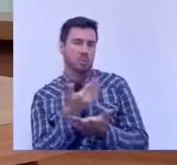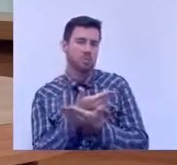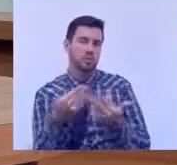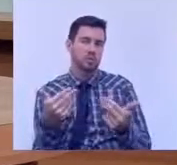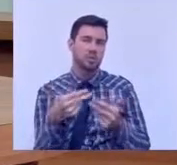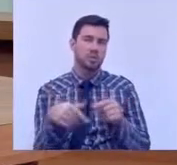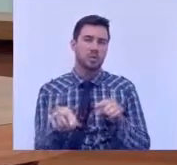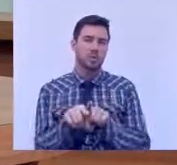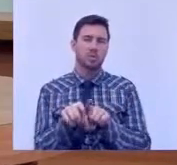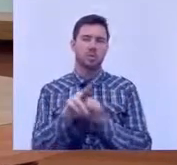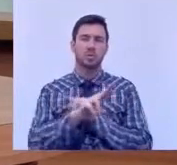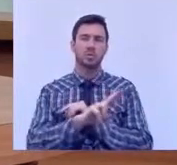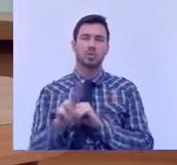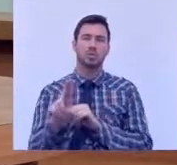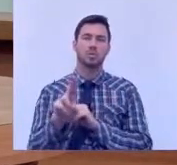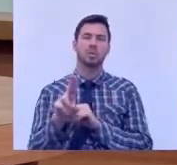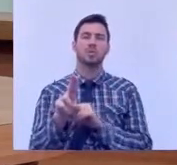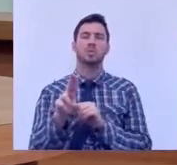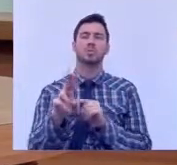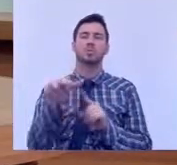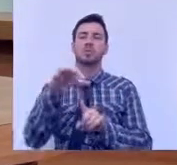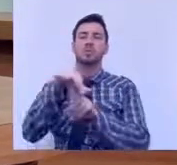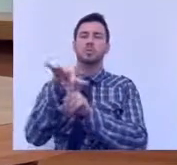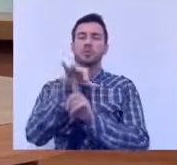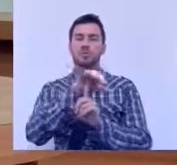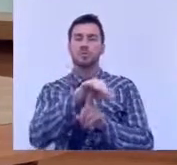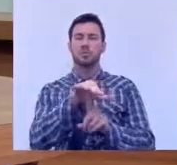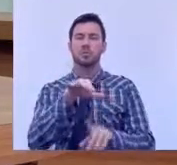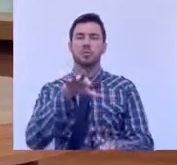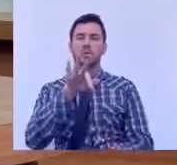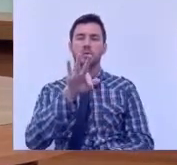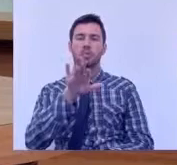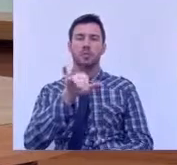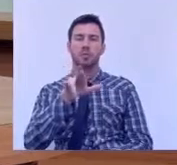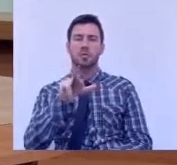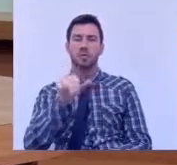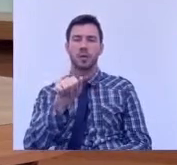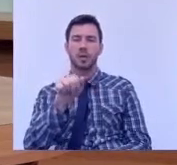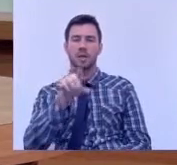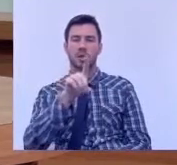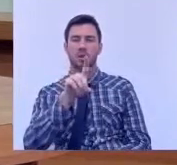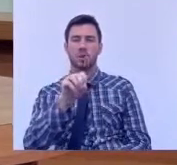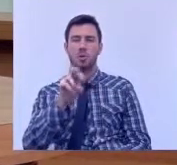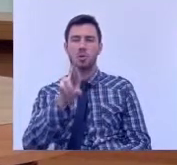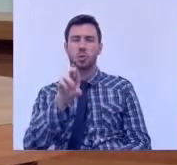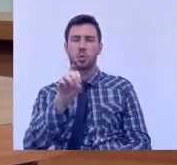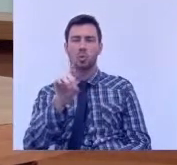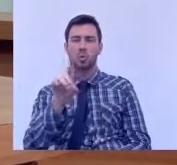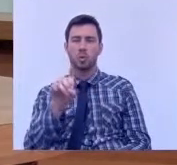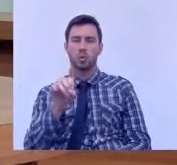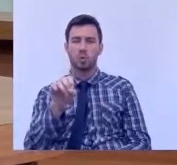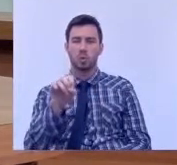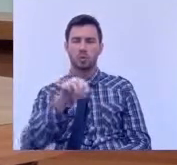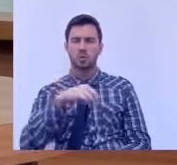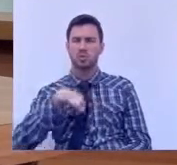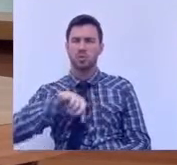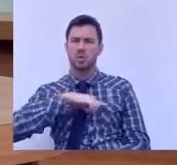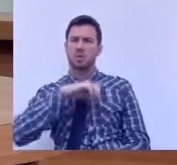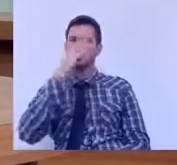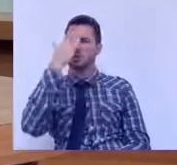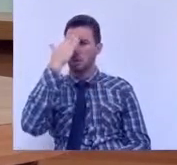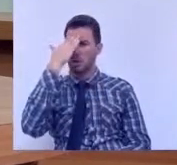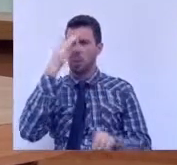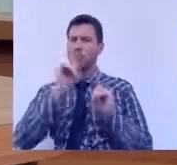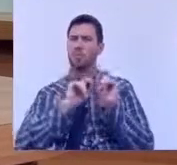como Feira do Rolo, né? É conhecida por todos na região de Vila Galvão. Todo mundo sabe onde